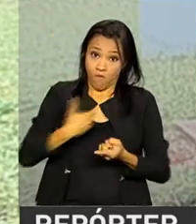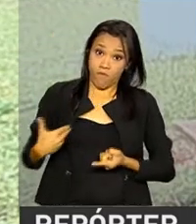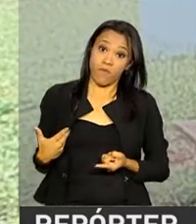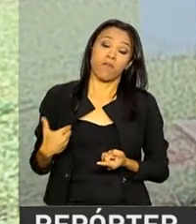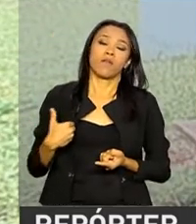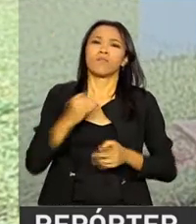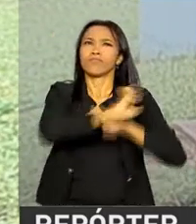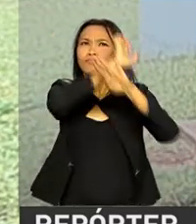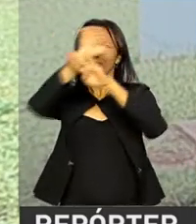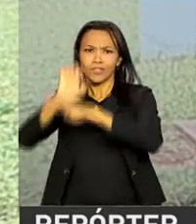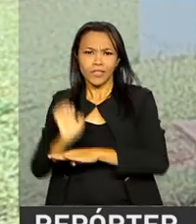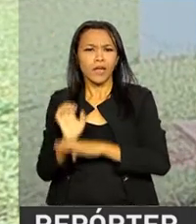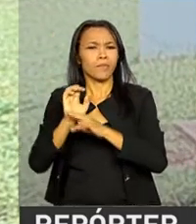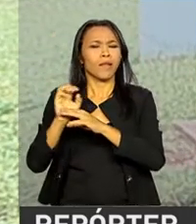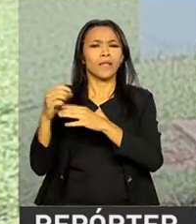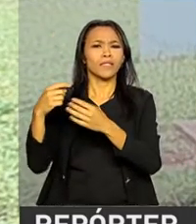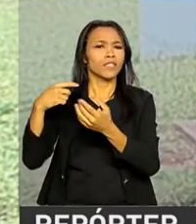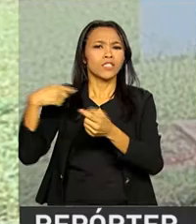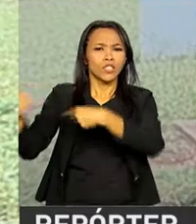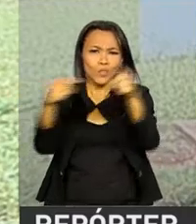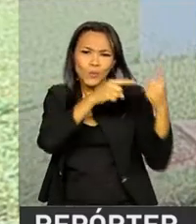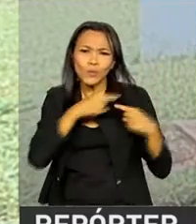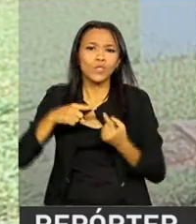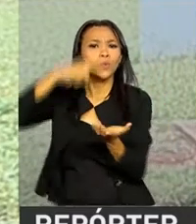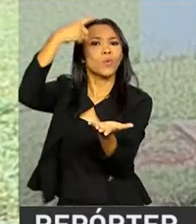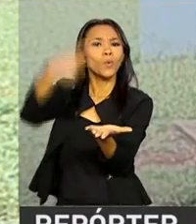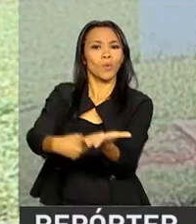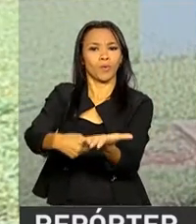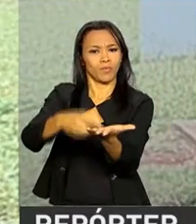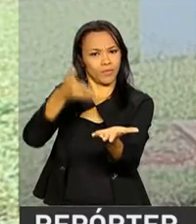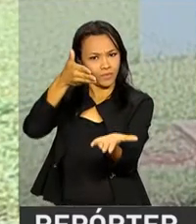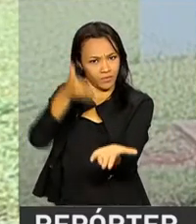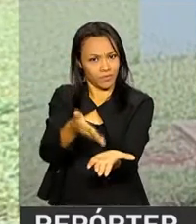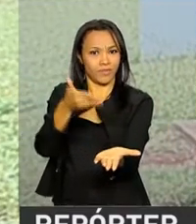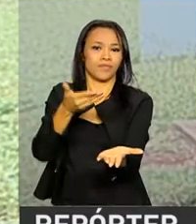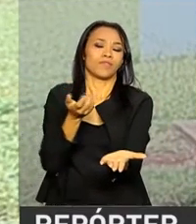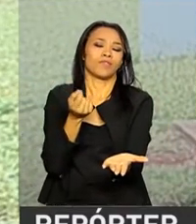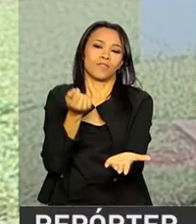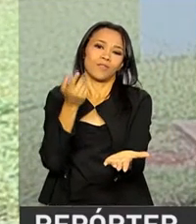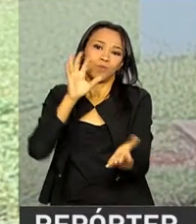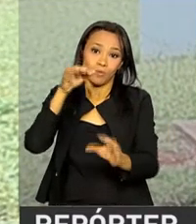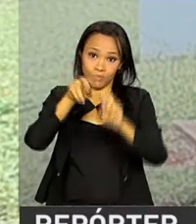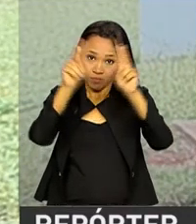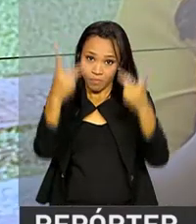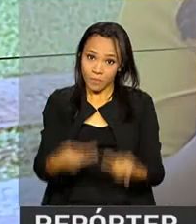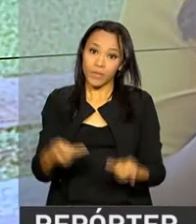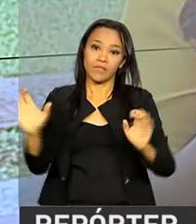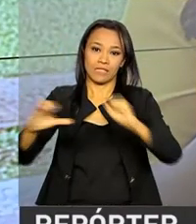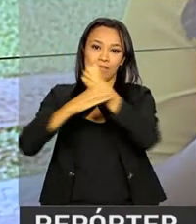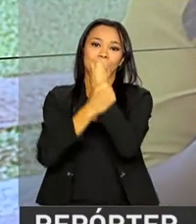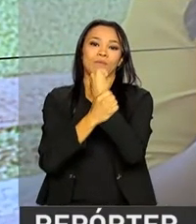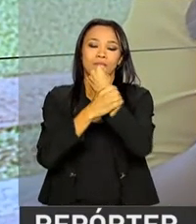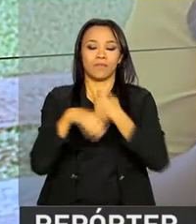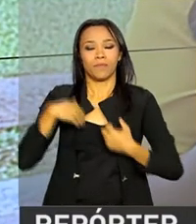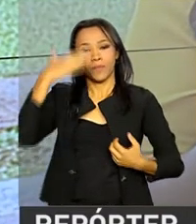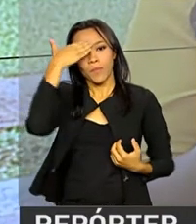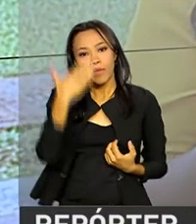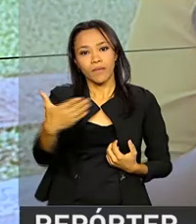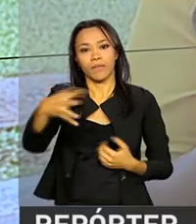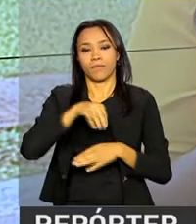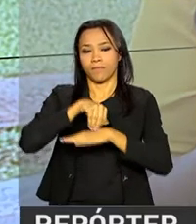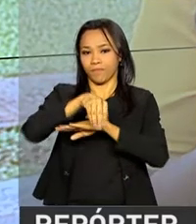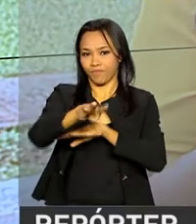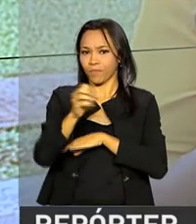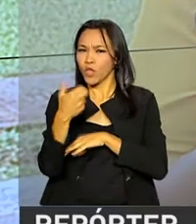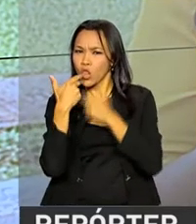acordos de cooperação justamente para a implementação do plano nacional de segurança pode com você leandro toque paulo obrigado pelas suas informações